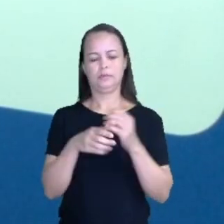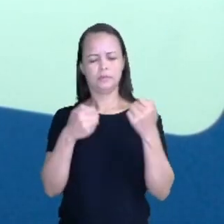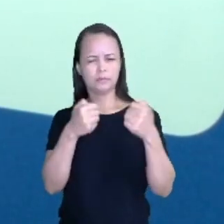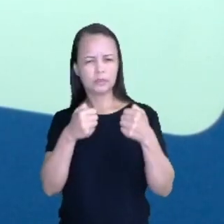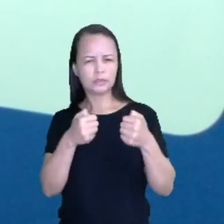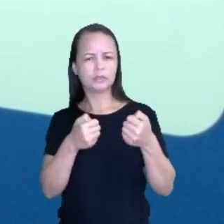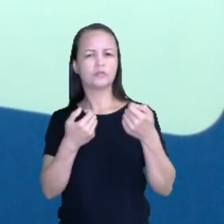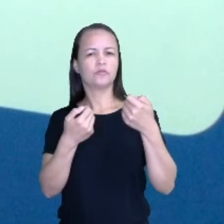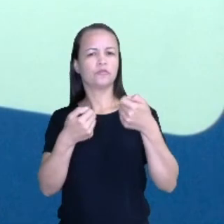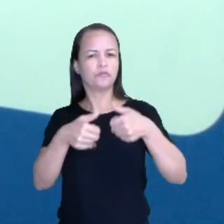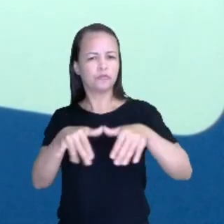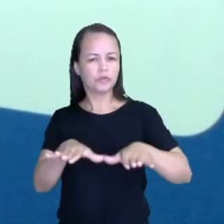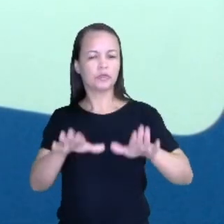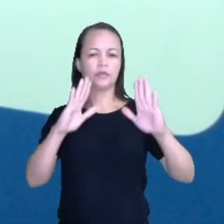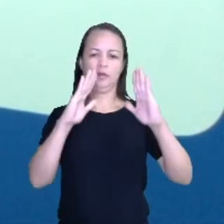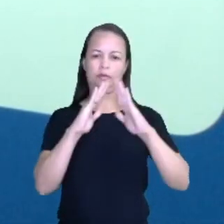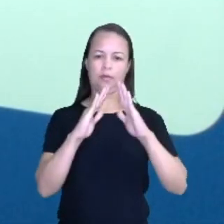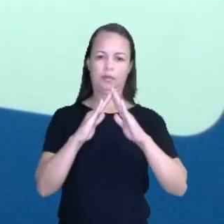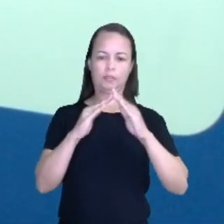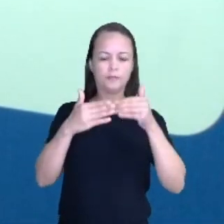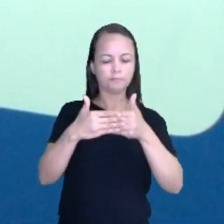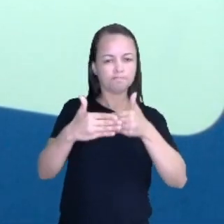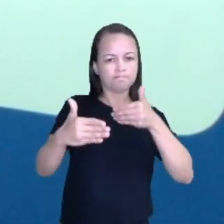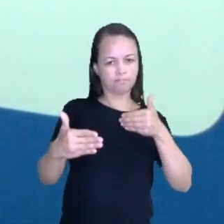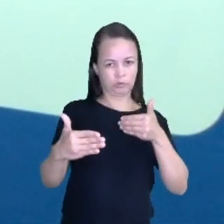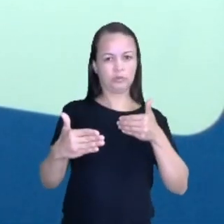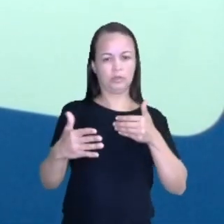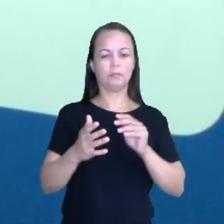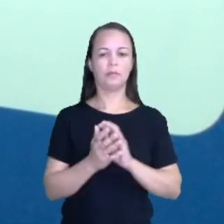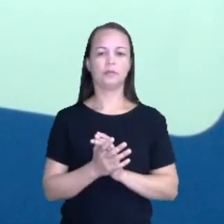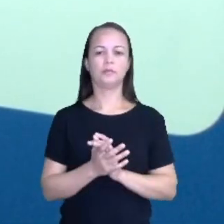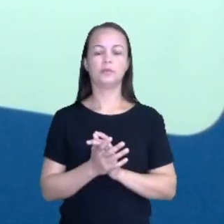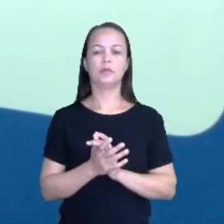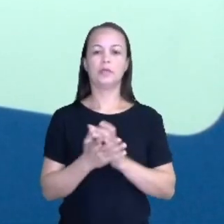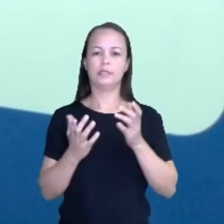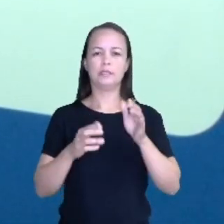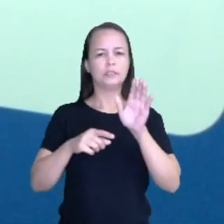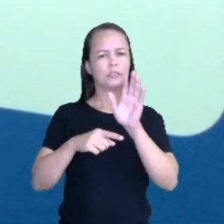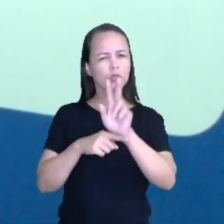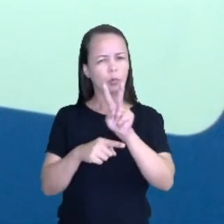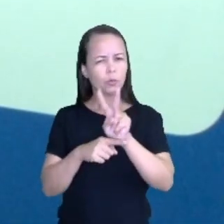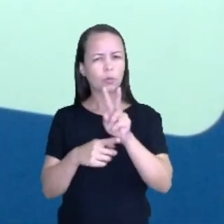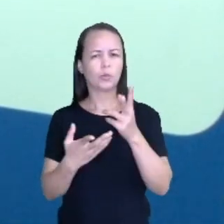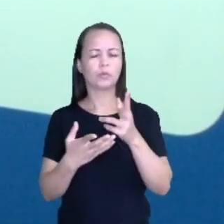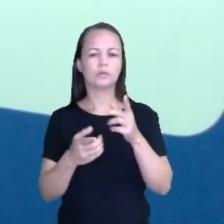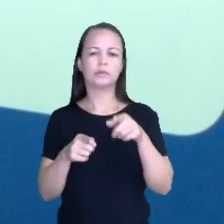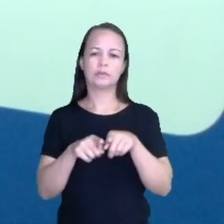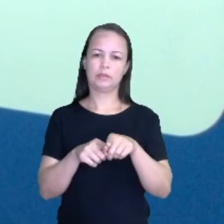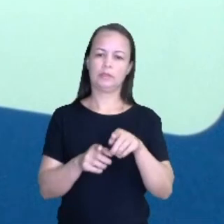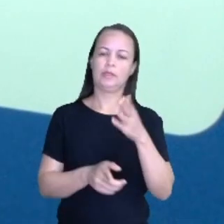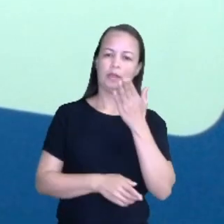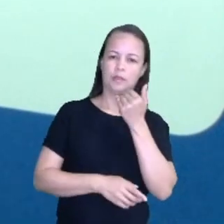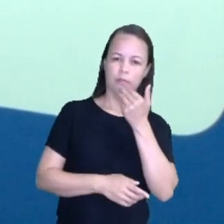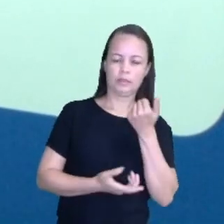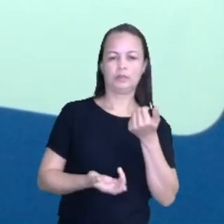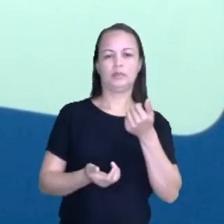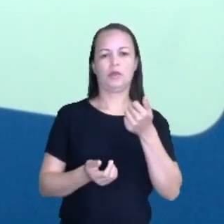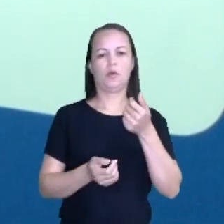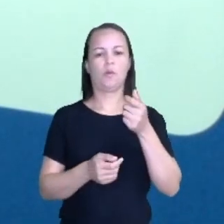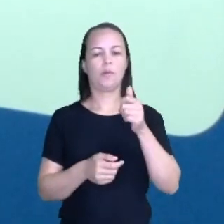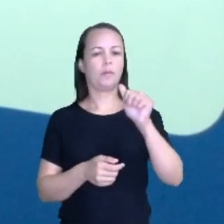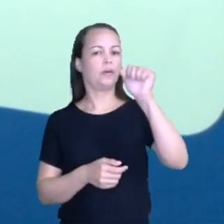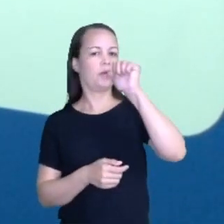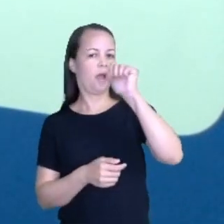em casa e mantenham o distanciamento, tá bom? E se cuidem tanto da alimentação, beba bastante